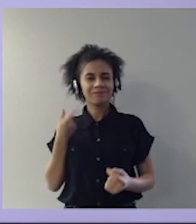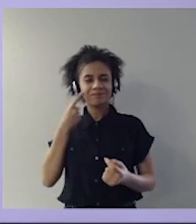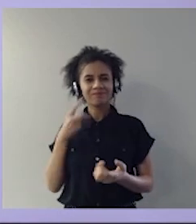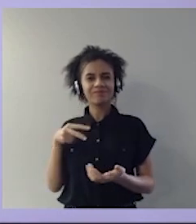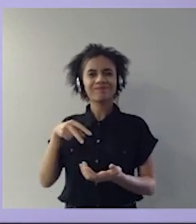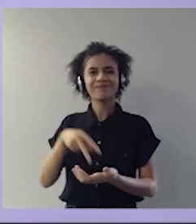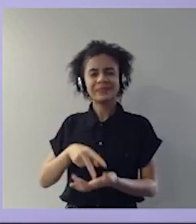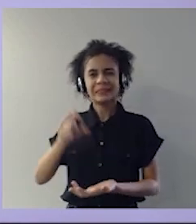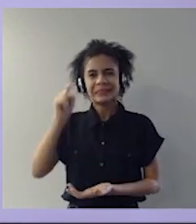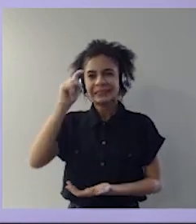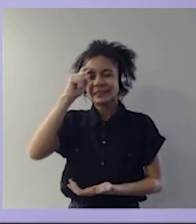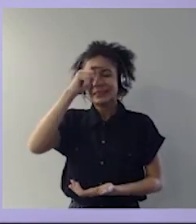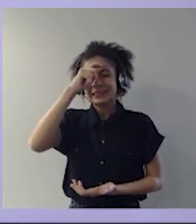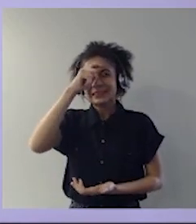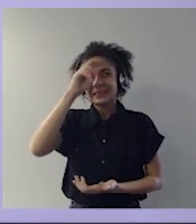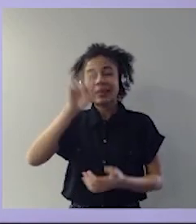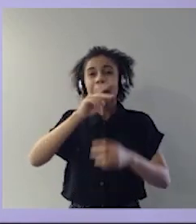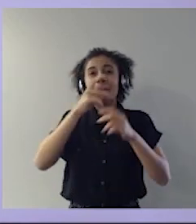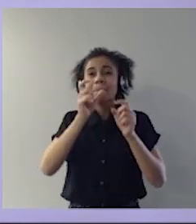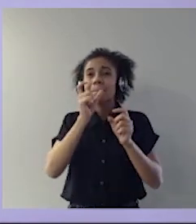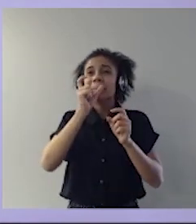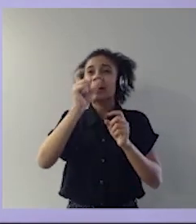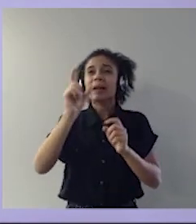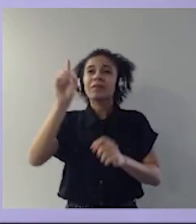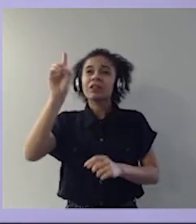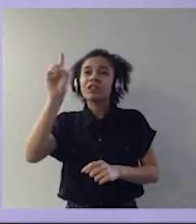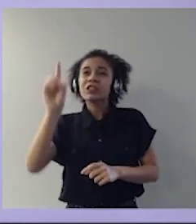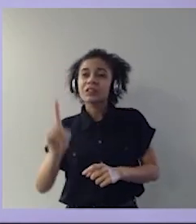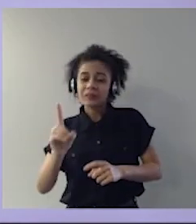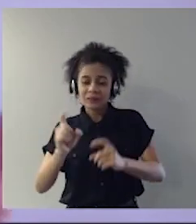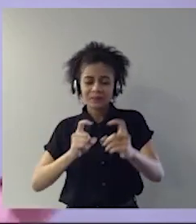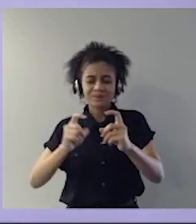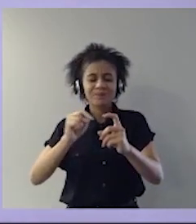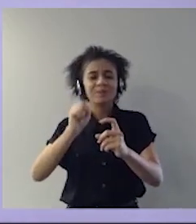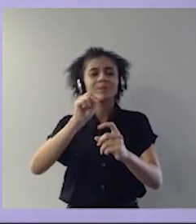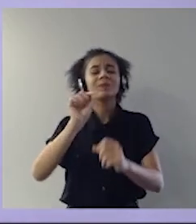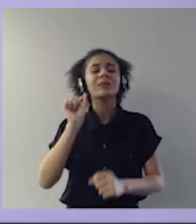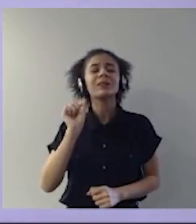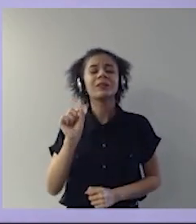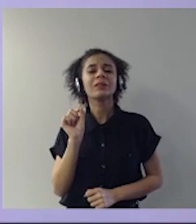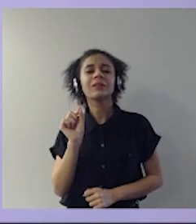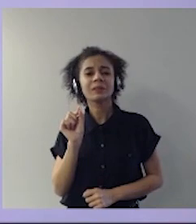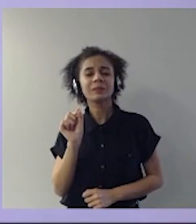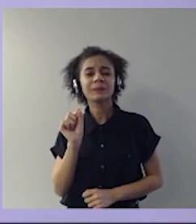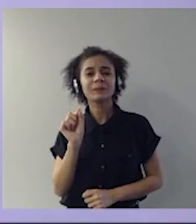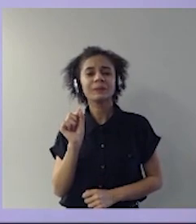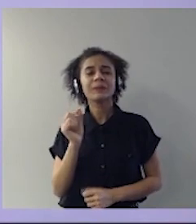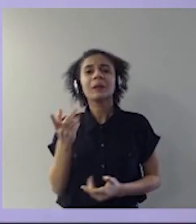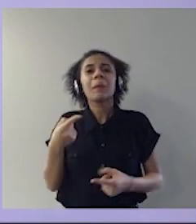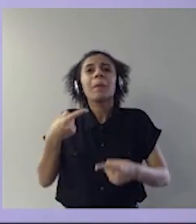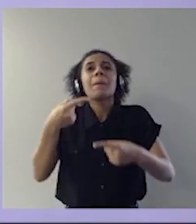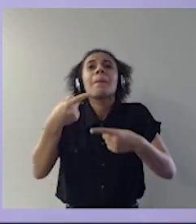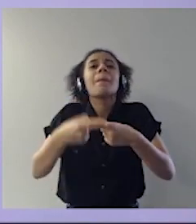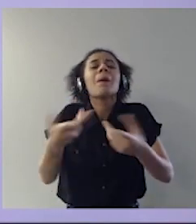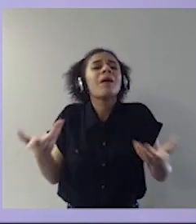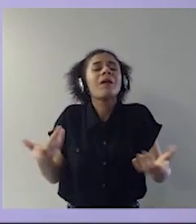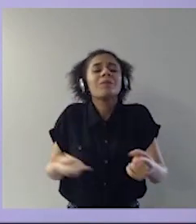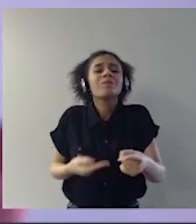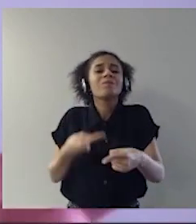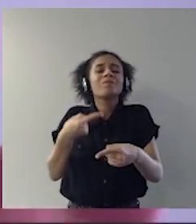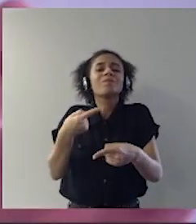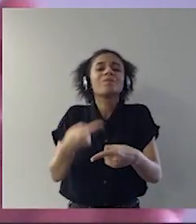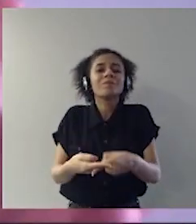noção, à própria ideia de direito administrativo, a própria razão de ser do direito administrativo. Qual a